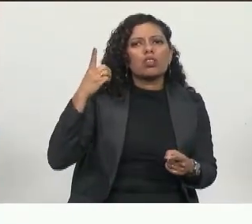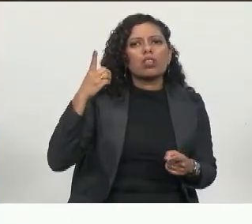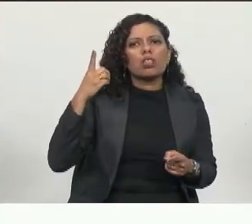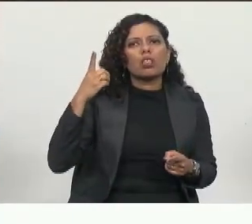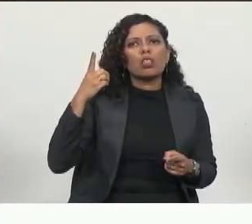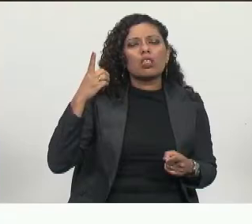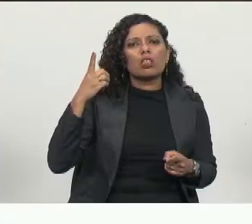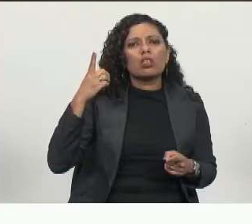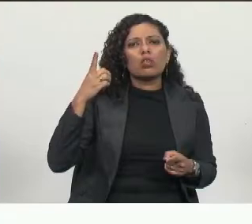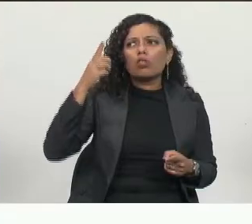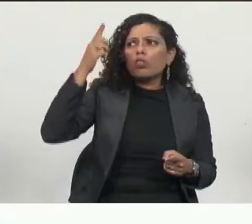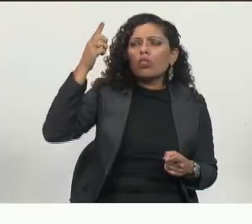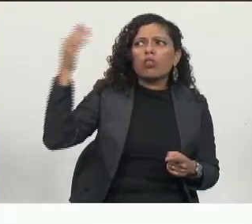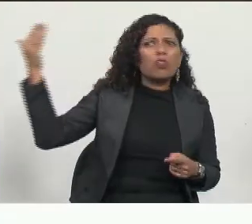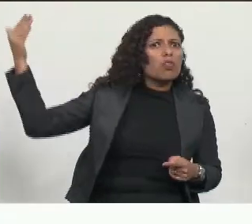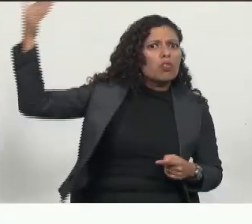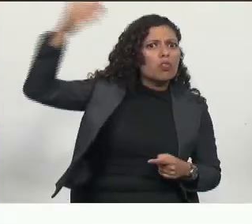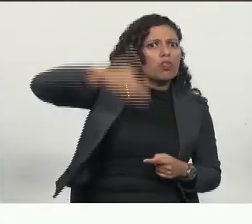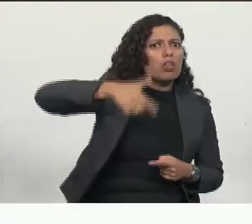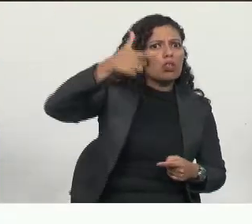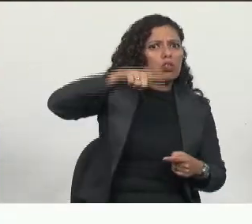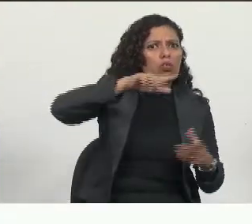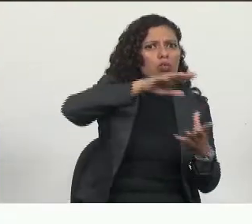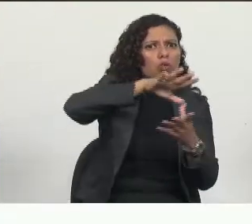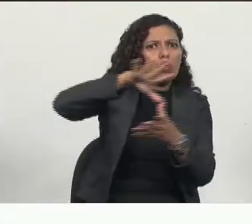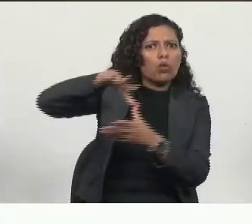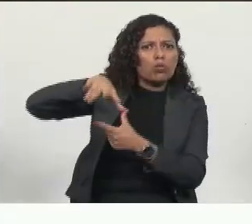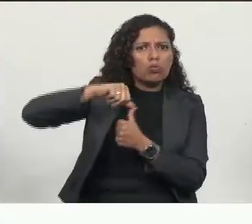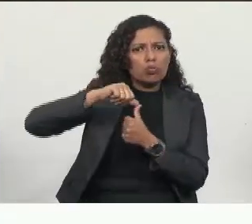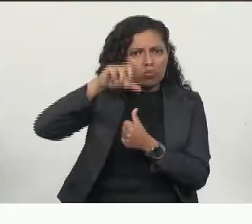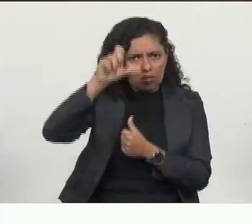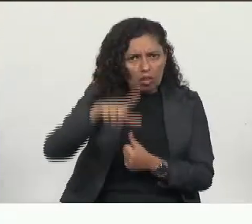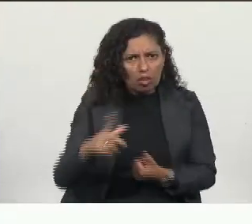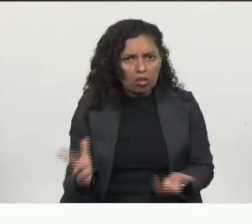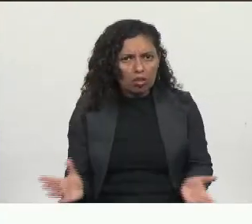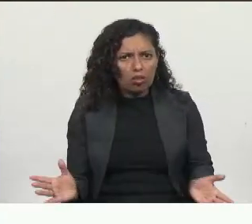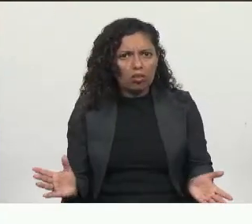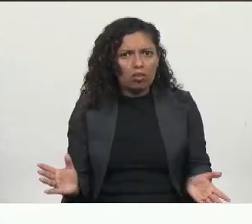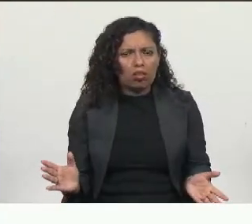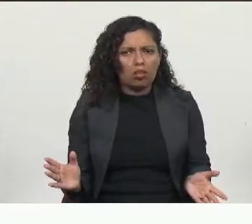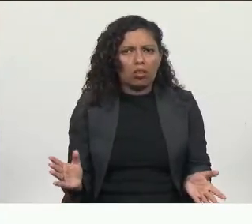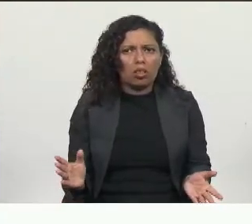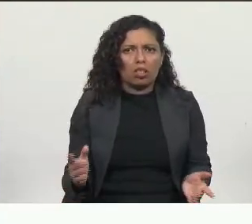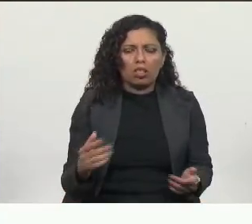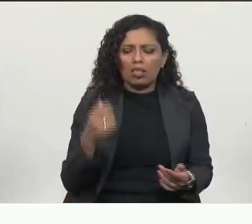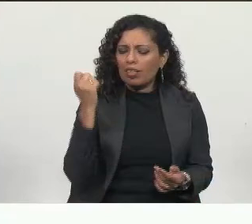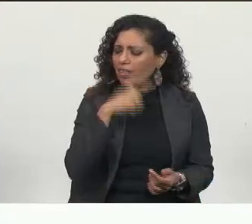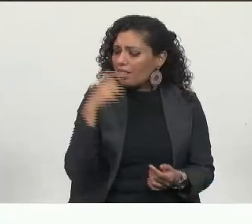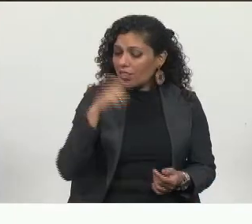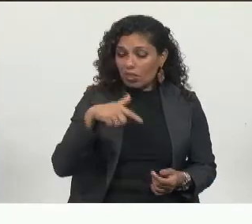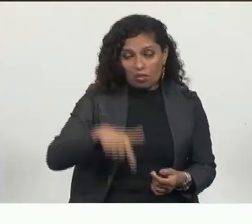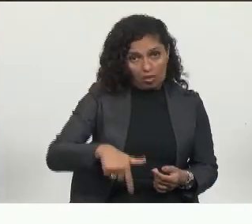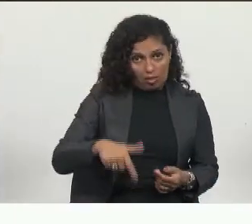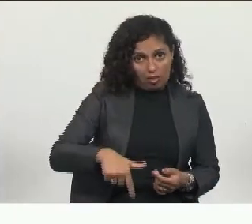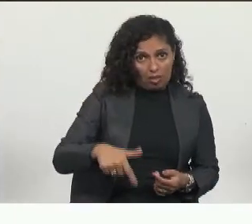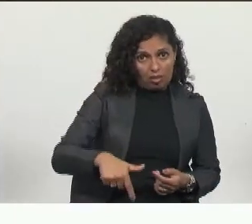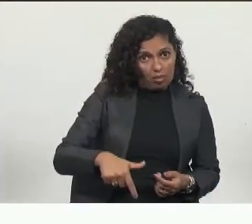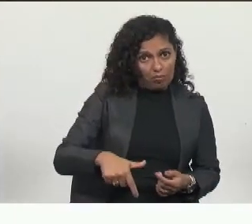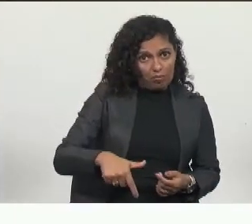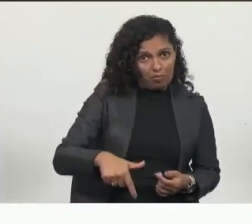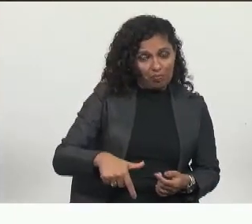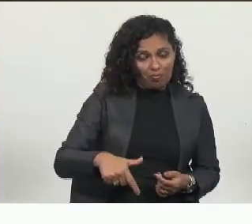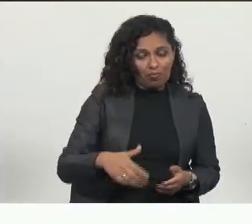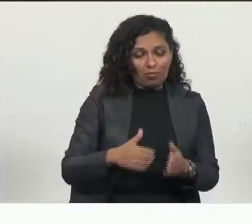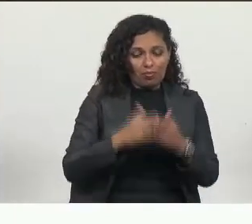vem de outro mundo. E até engraçado que nessa legislatura, talvez a maioria da casa